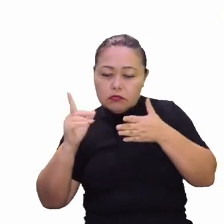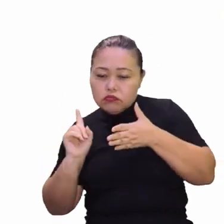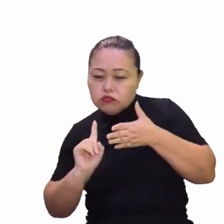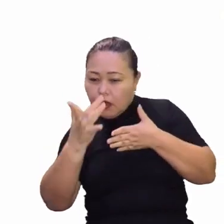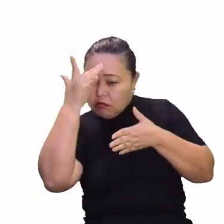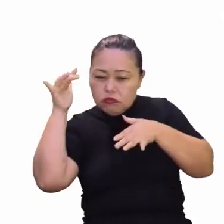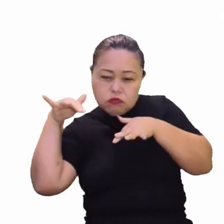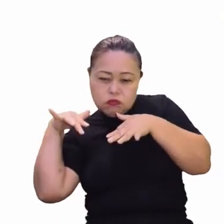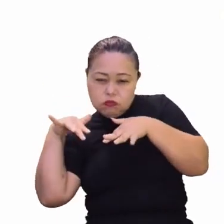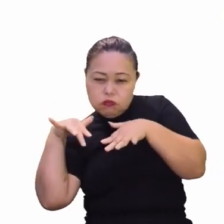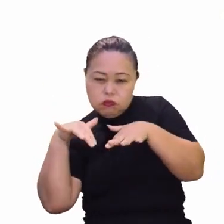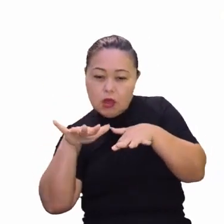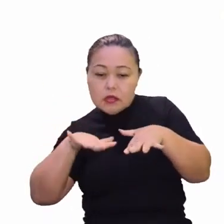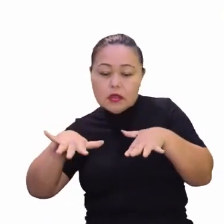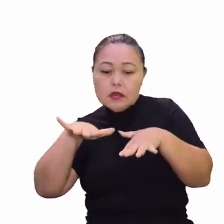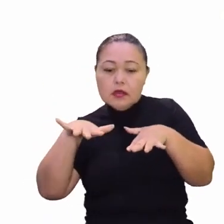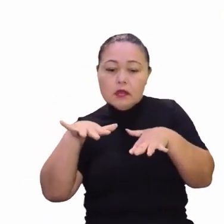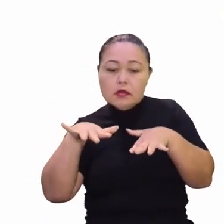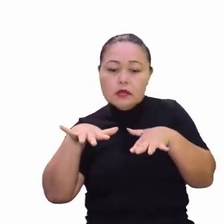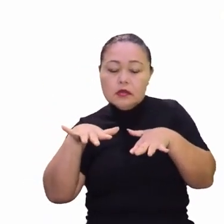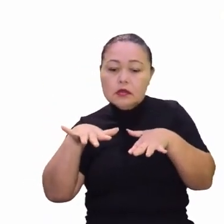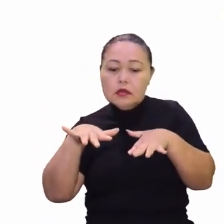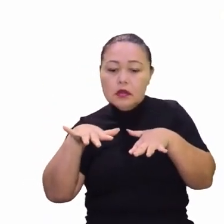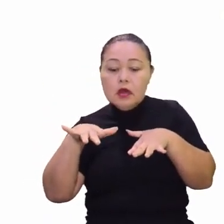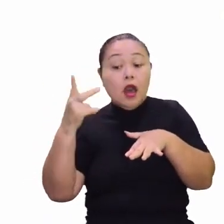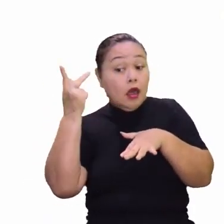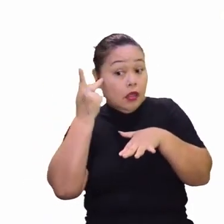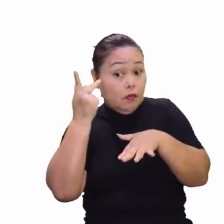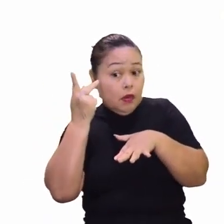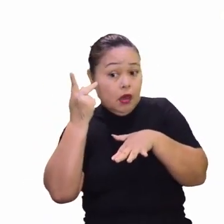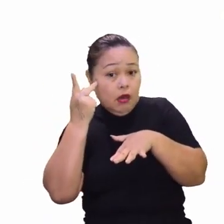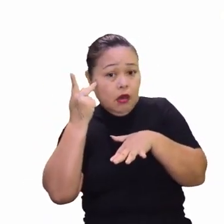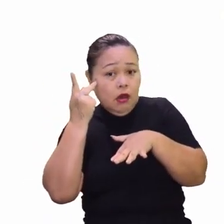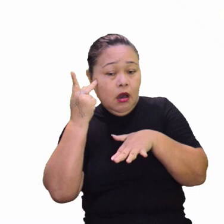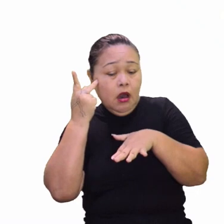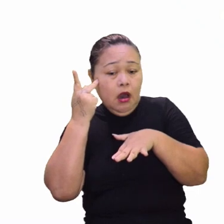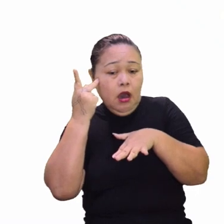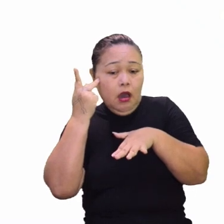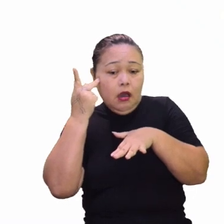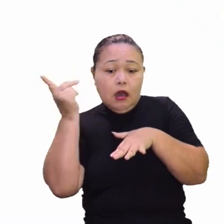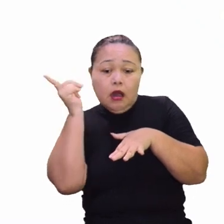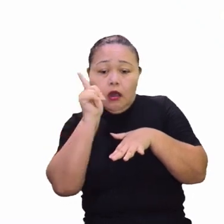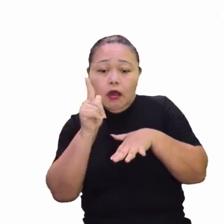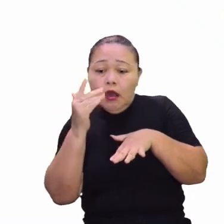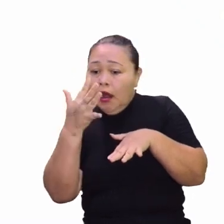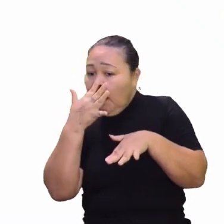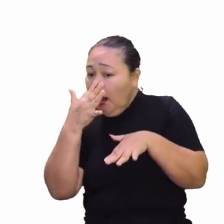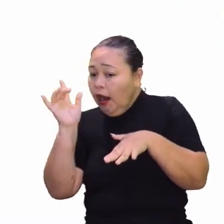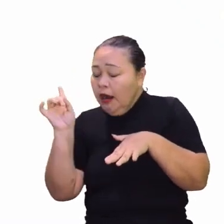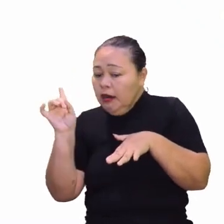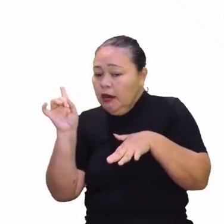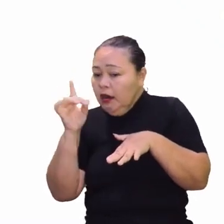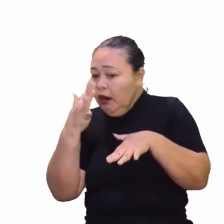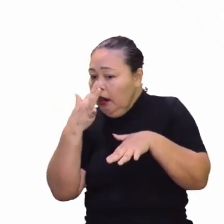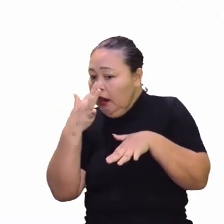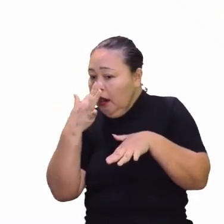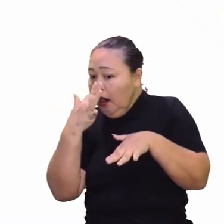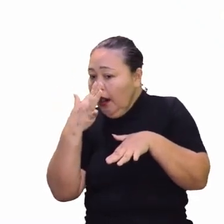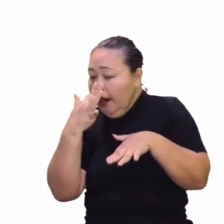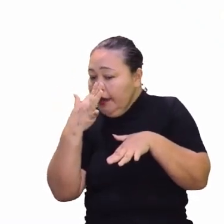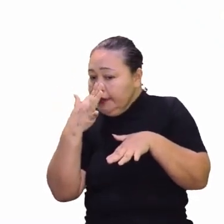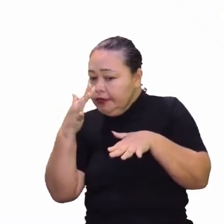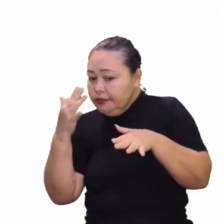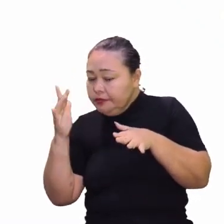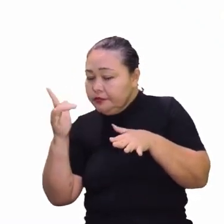da região, né? Vamos colocar essas expedições. Saindo de São Paulo. Exatamente, a gente consegue observar. E também a gente